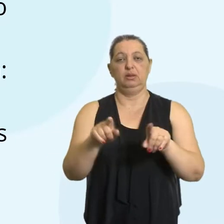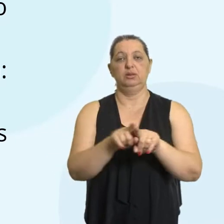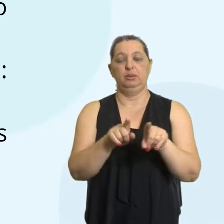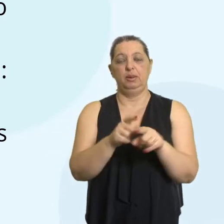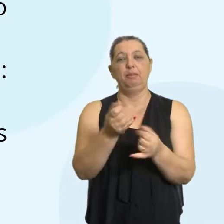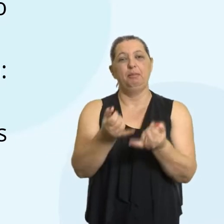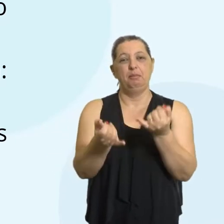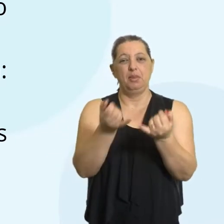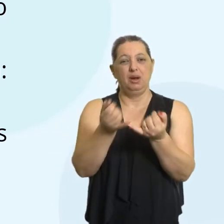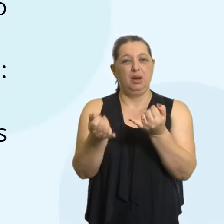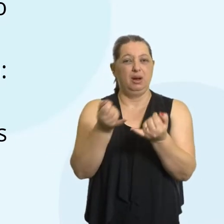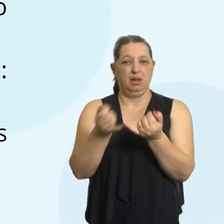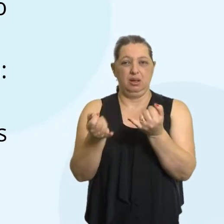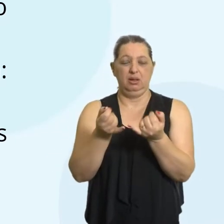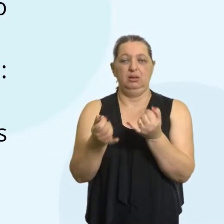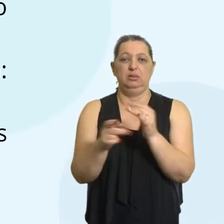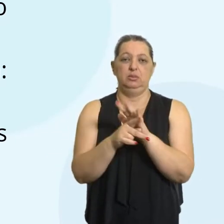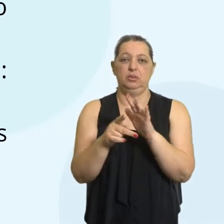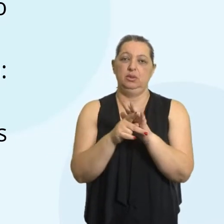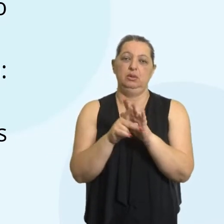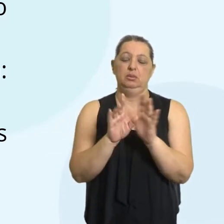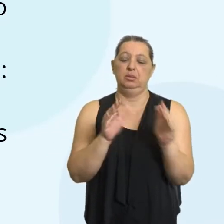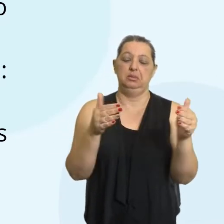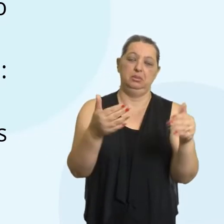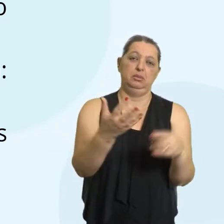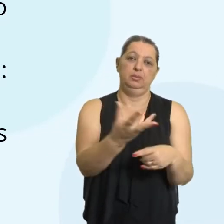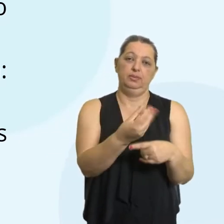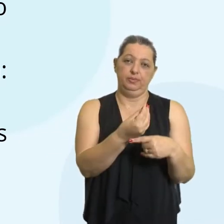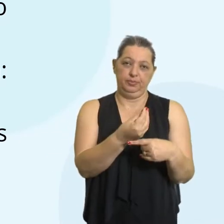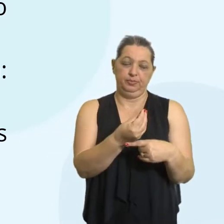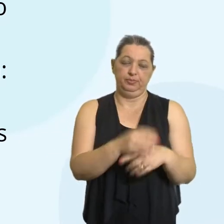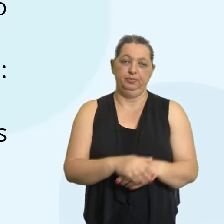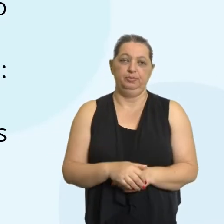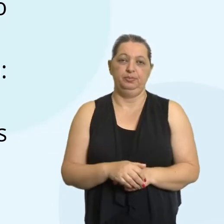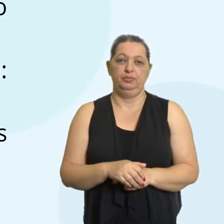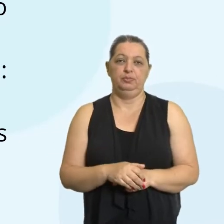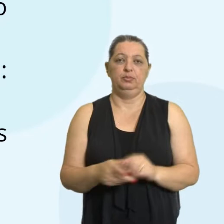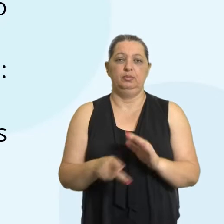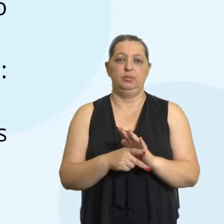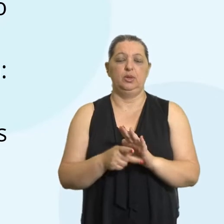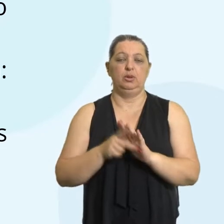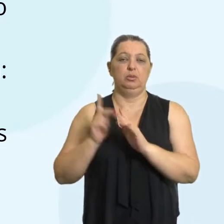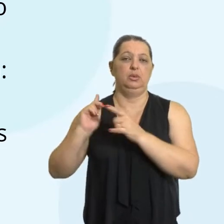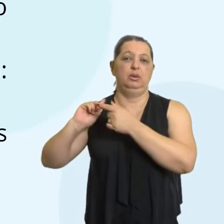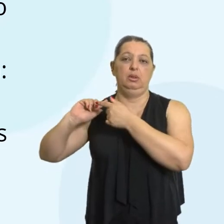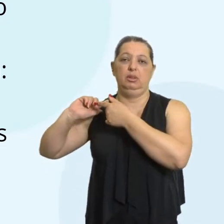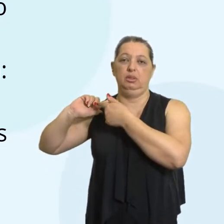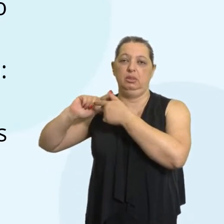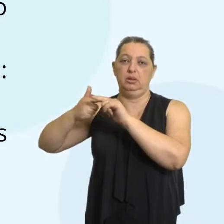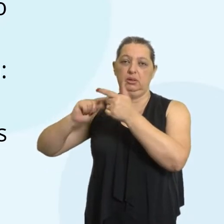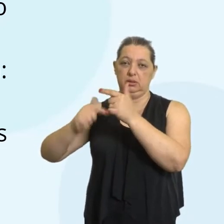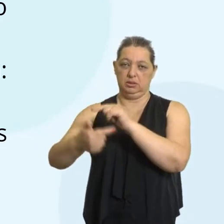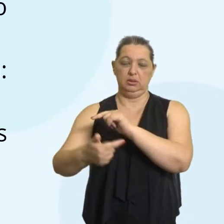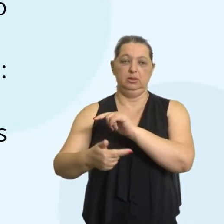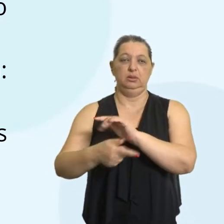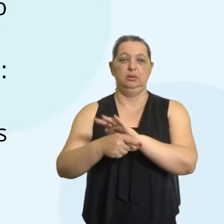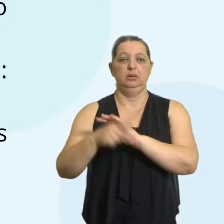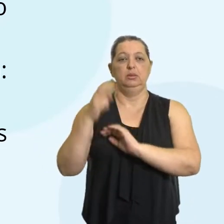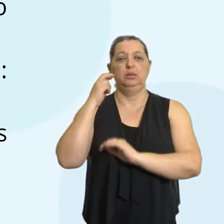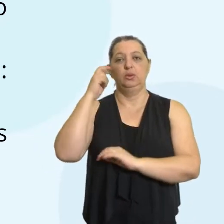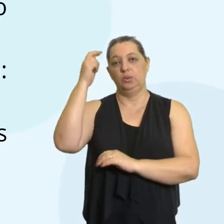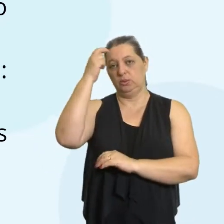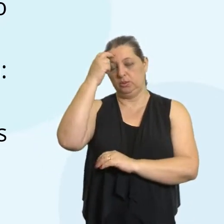parecidas com são dentro da questão da arte do mais ela gira em torno de tradições culturais né então a grosso modo